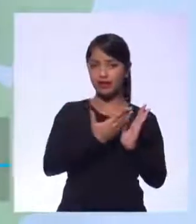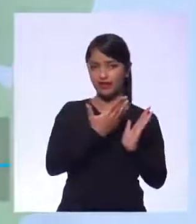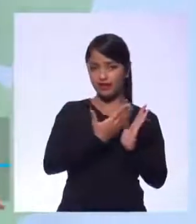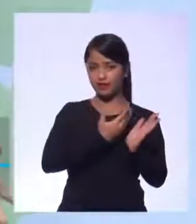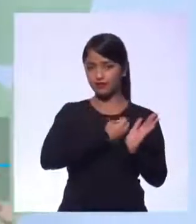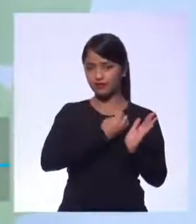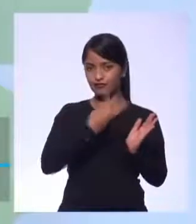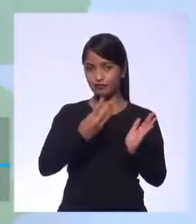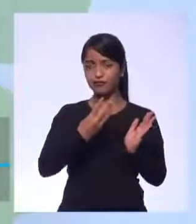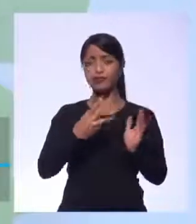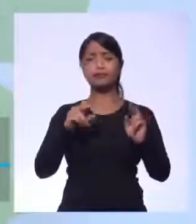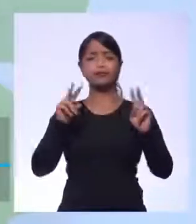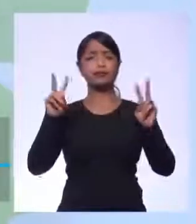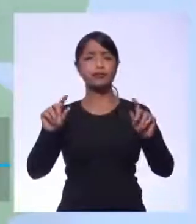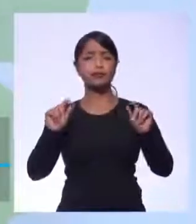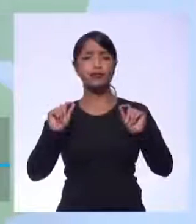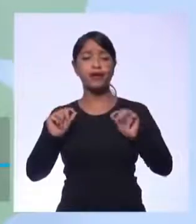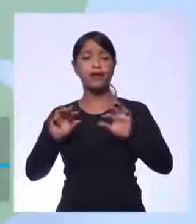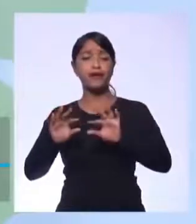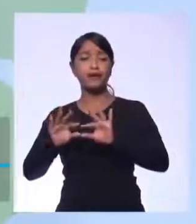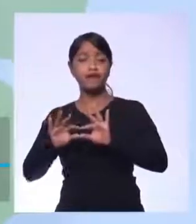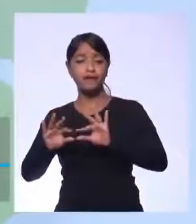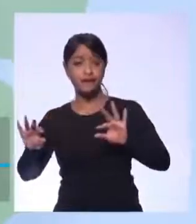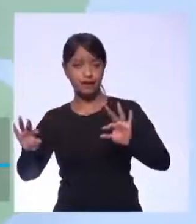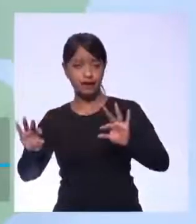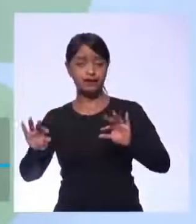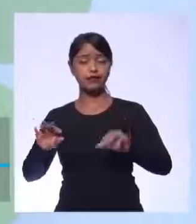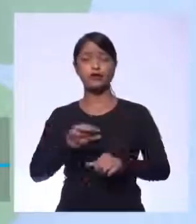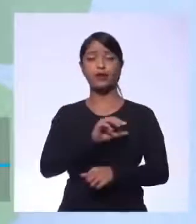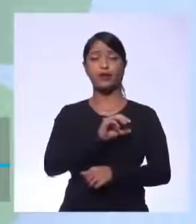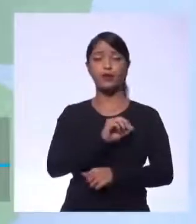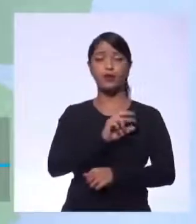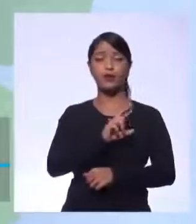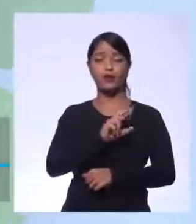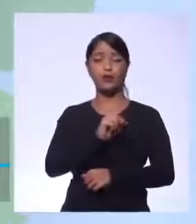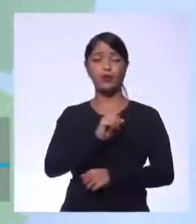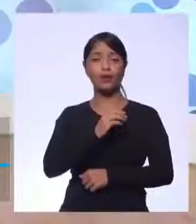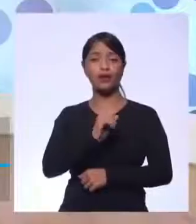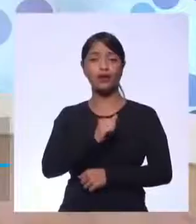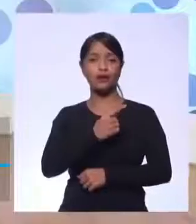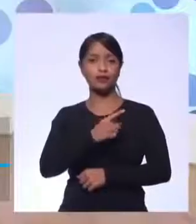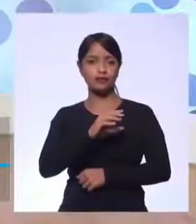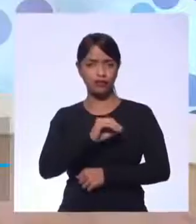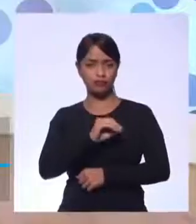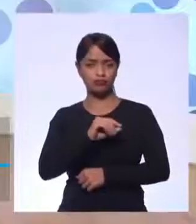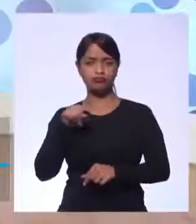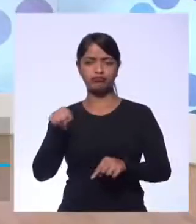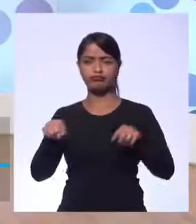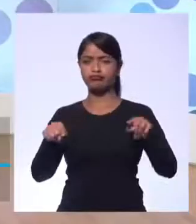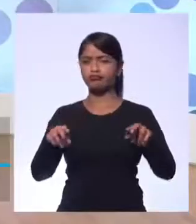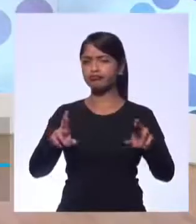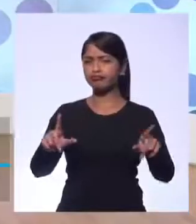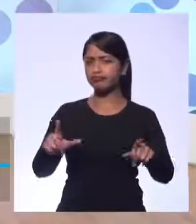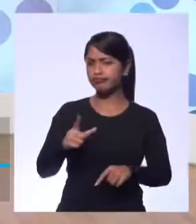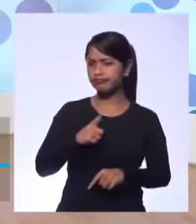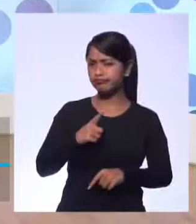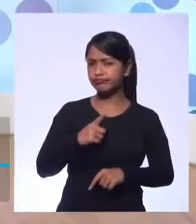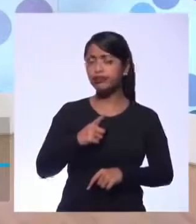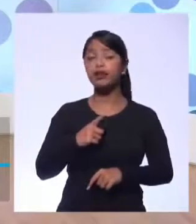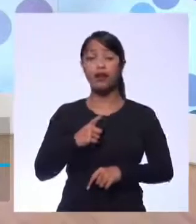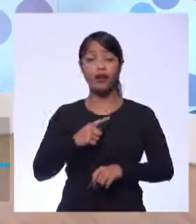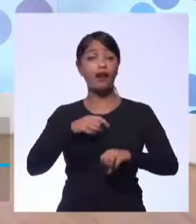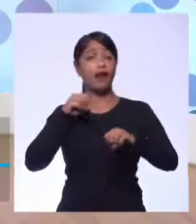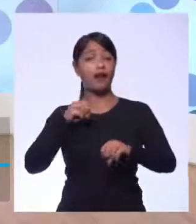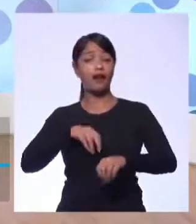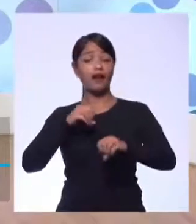sobre frase e oração. Será que tem diferença entre frase? É uma aula, inclusive, que será ou amanhã ou terça-feira, né,